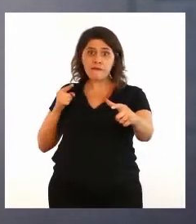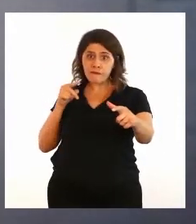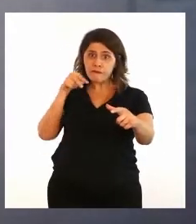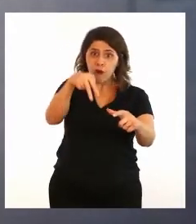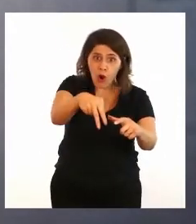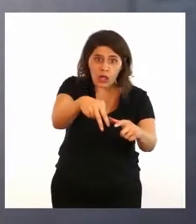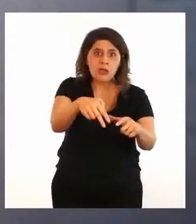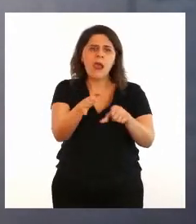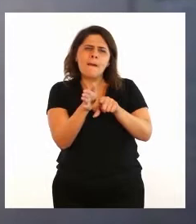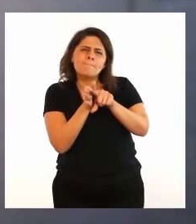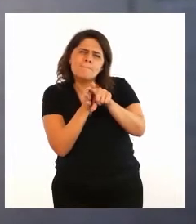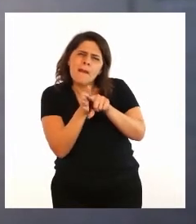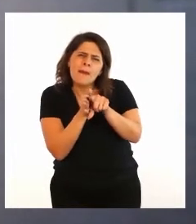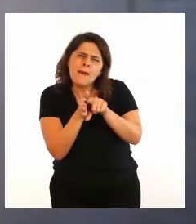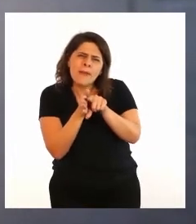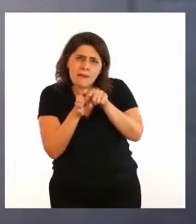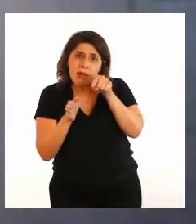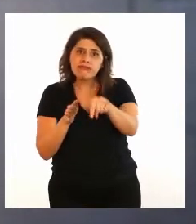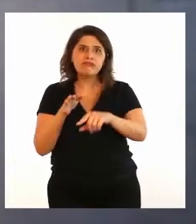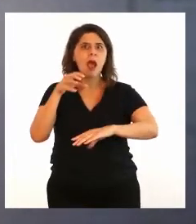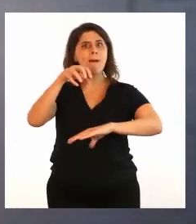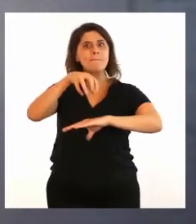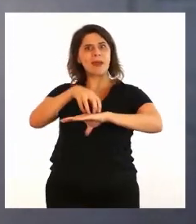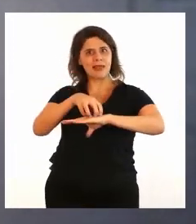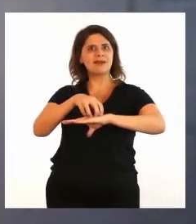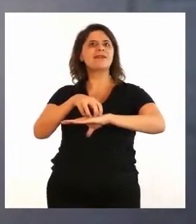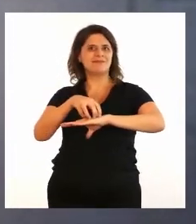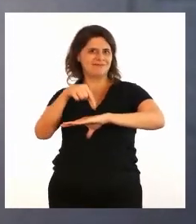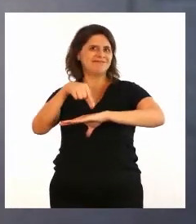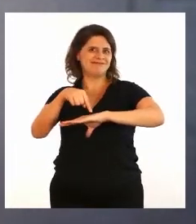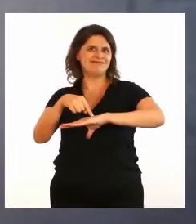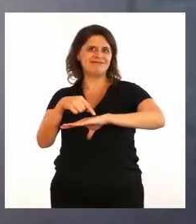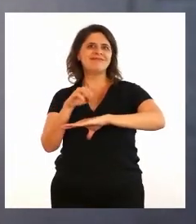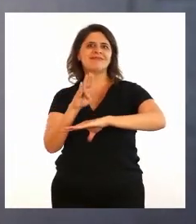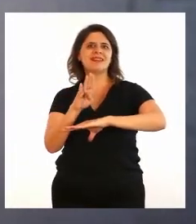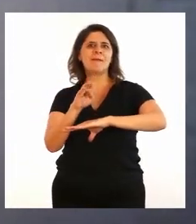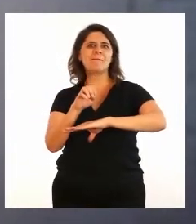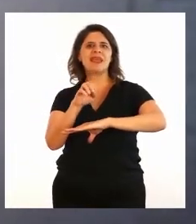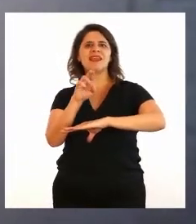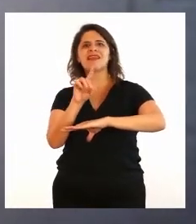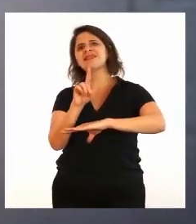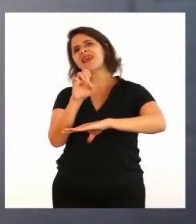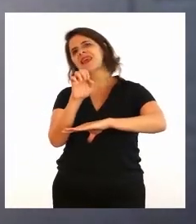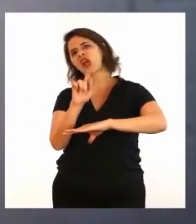para estudar a tal Pedra do Bendegó. Até que, em